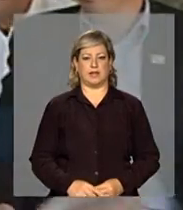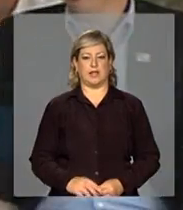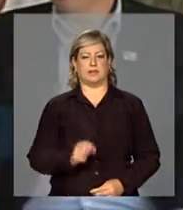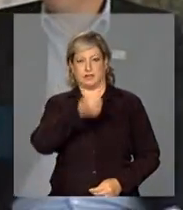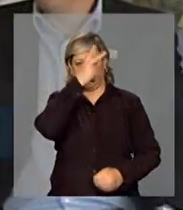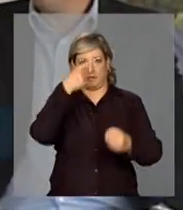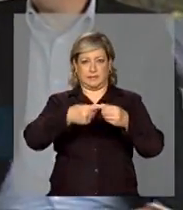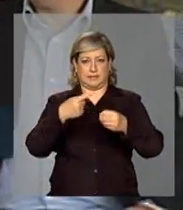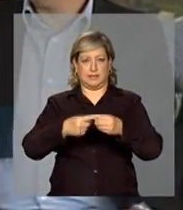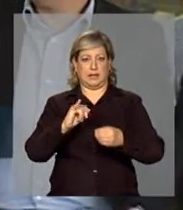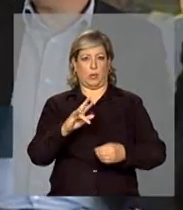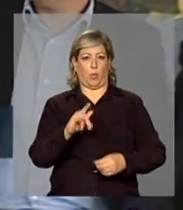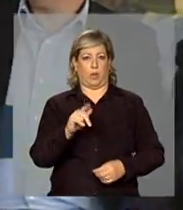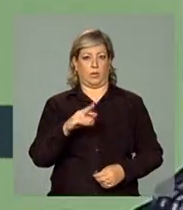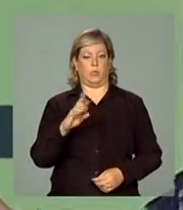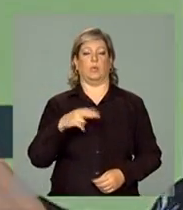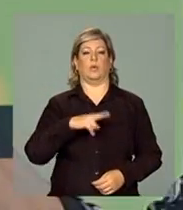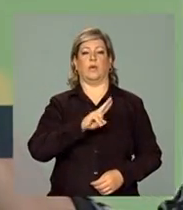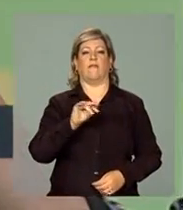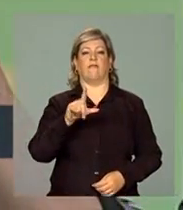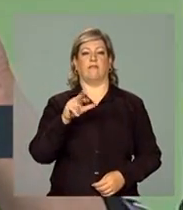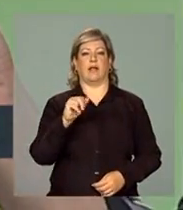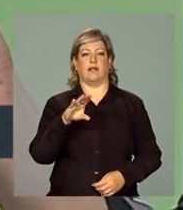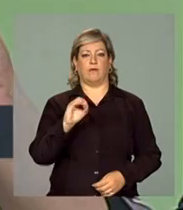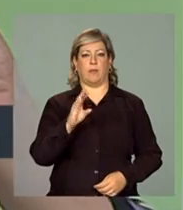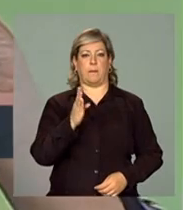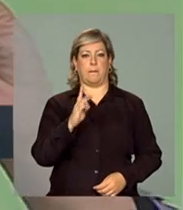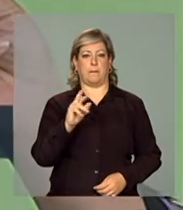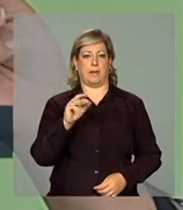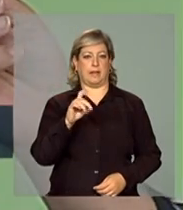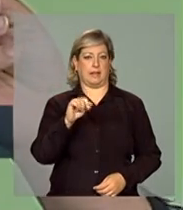Município de Iguatu, Flávio Aparecido Brandão.